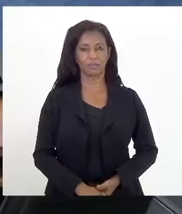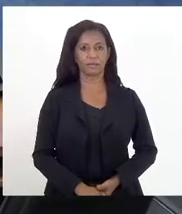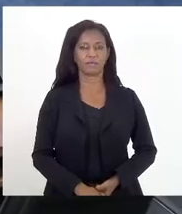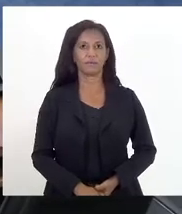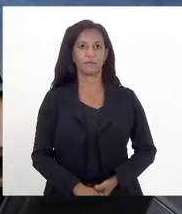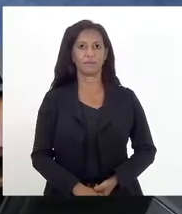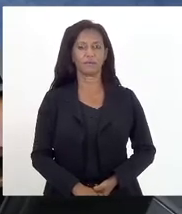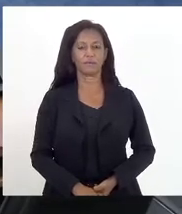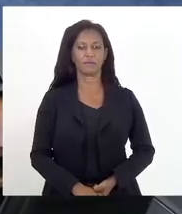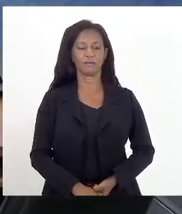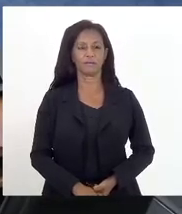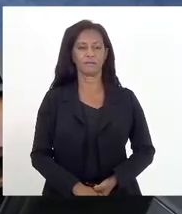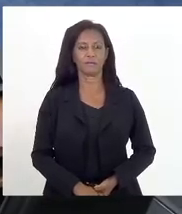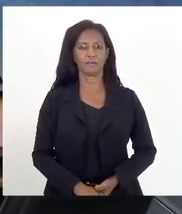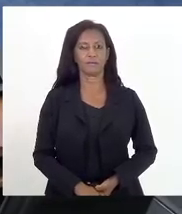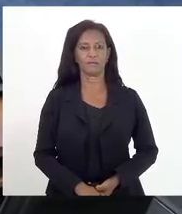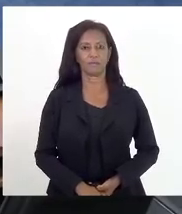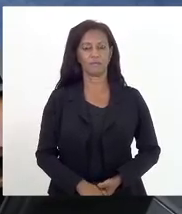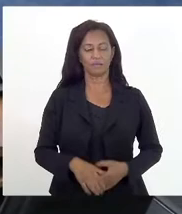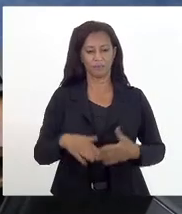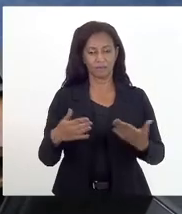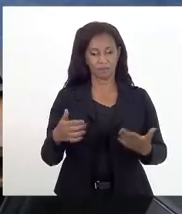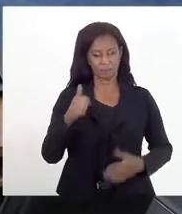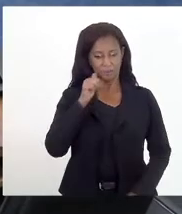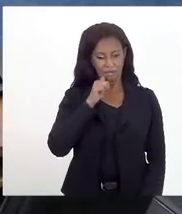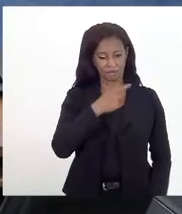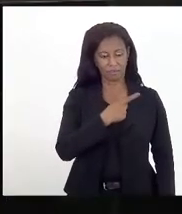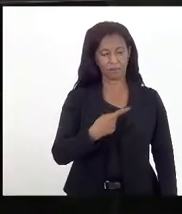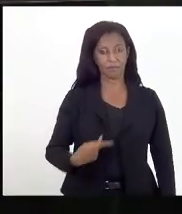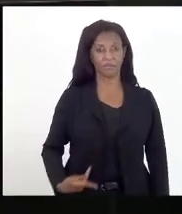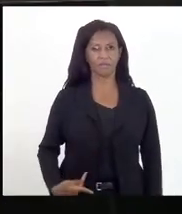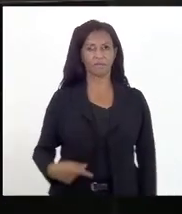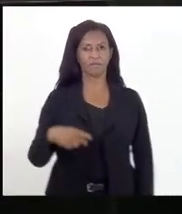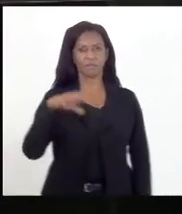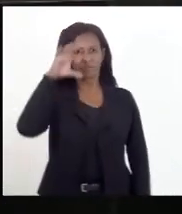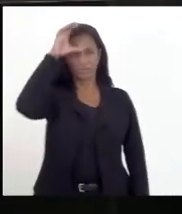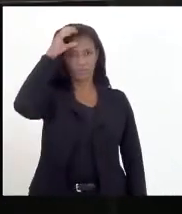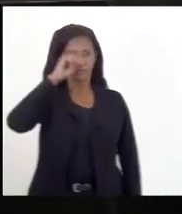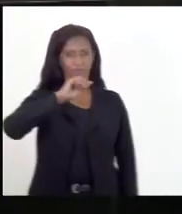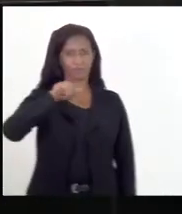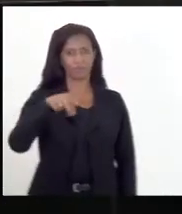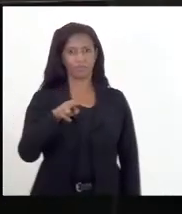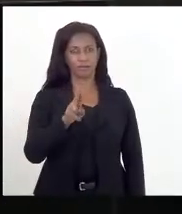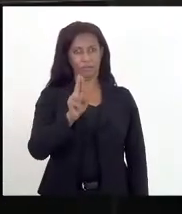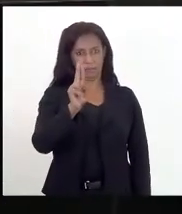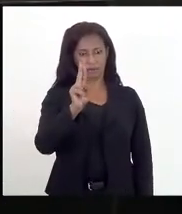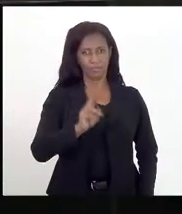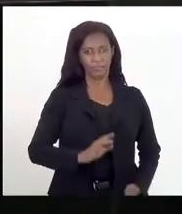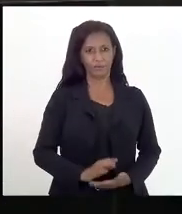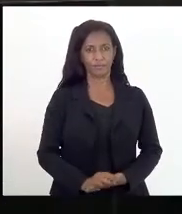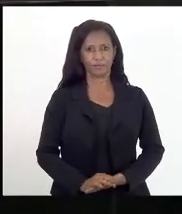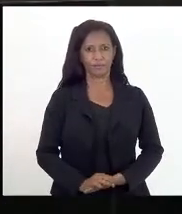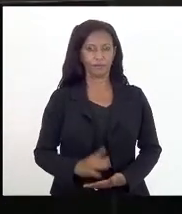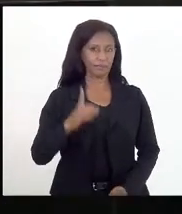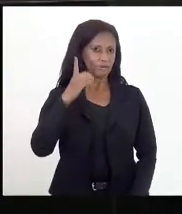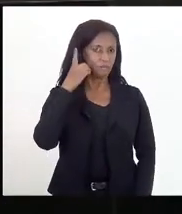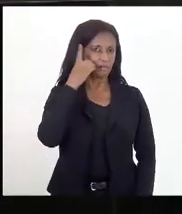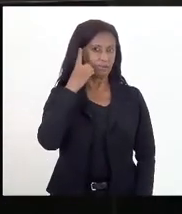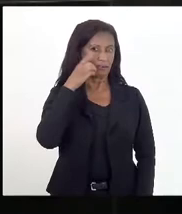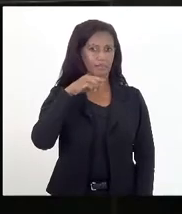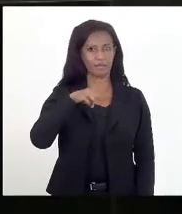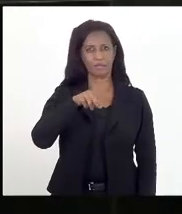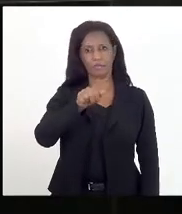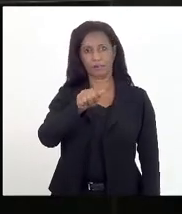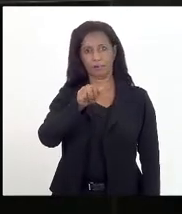E aí e chora a presidente Deputado a tia Ju o short Deputado